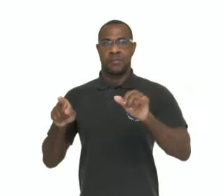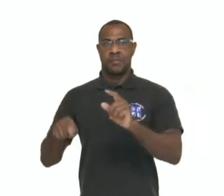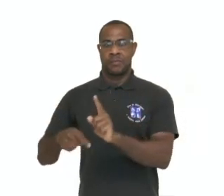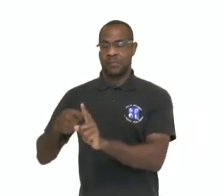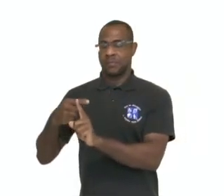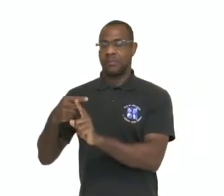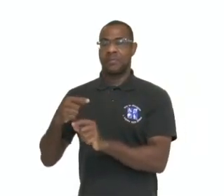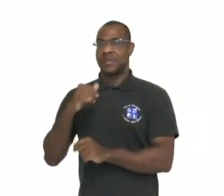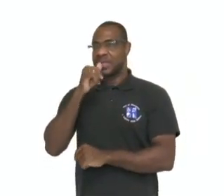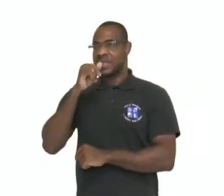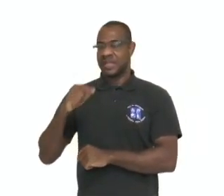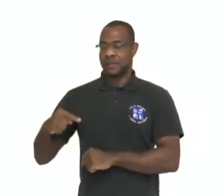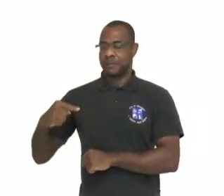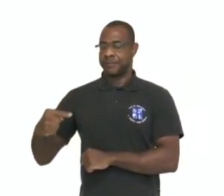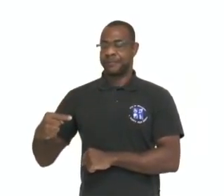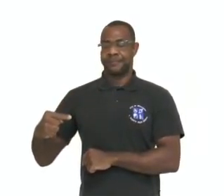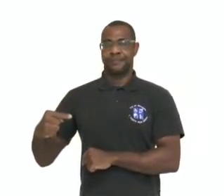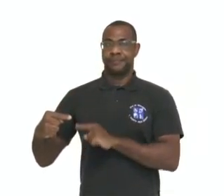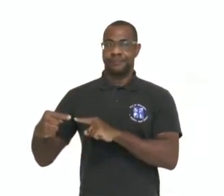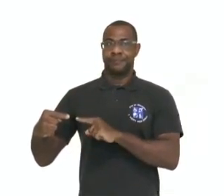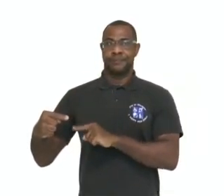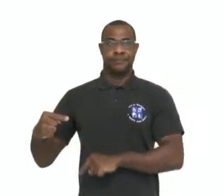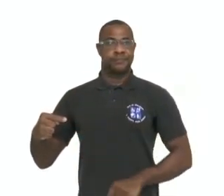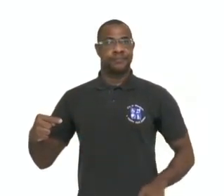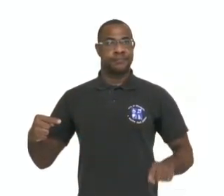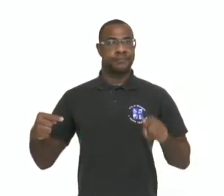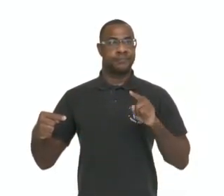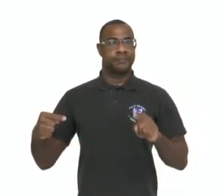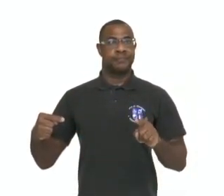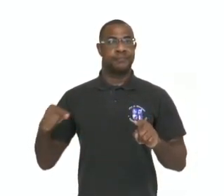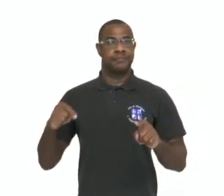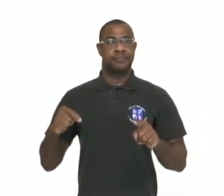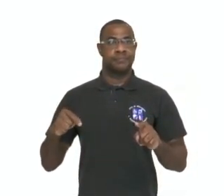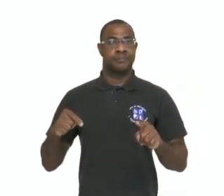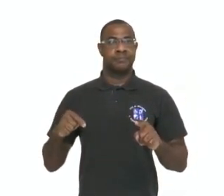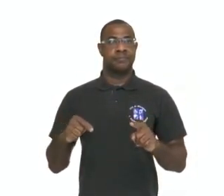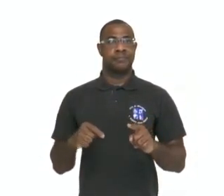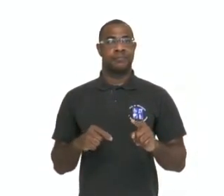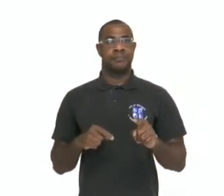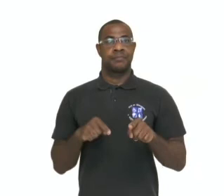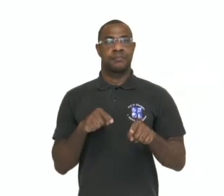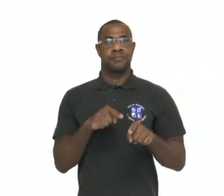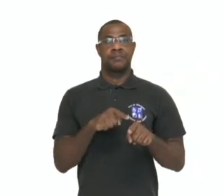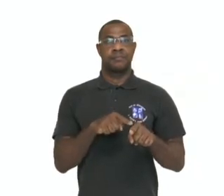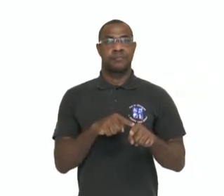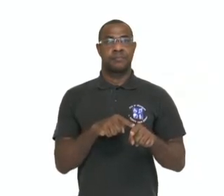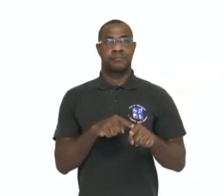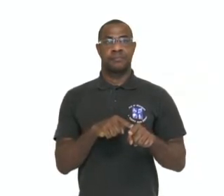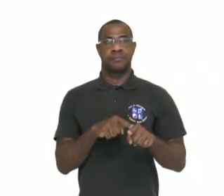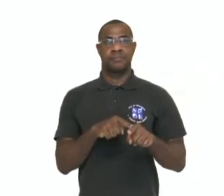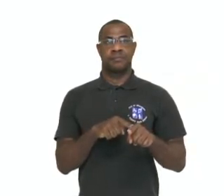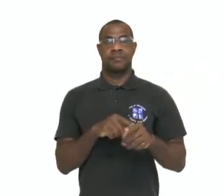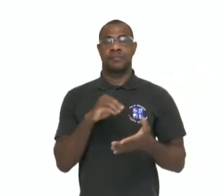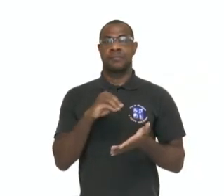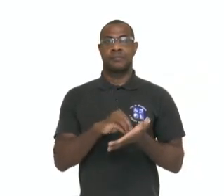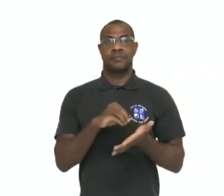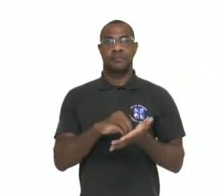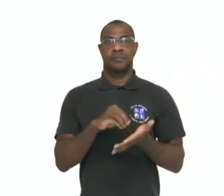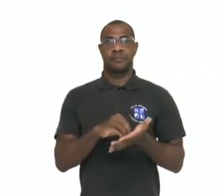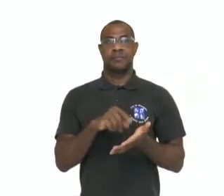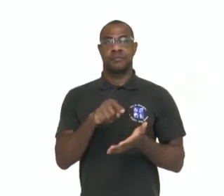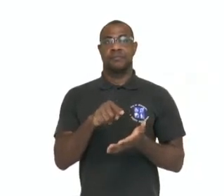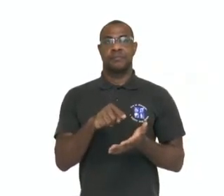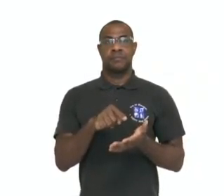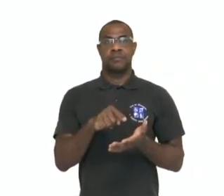negativa, ok? E aqui desse lado nós temos aqui a demonstração do cátodo, que é a falta de cargas negativas.